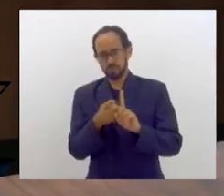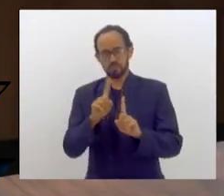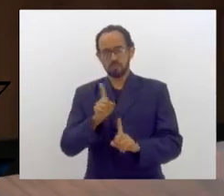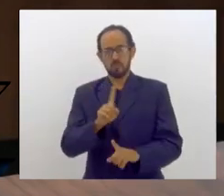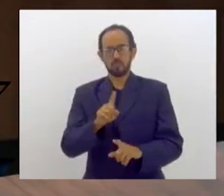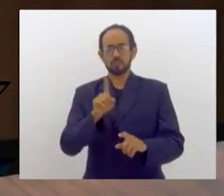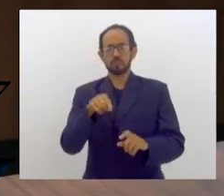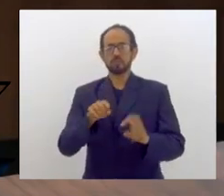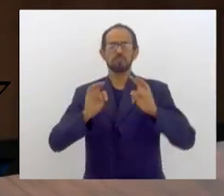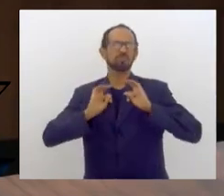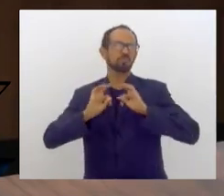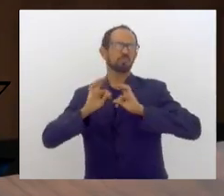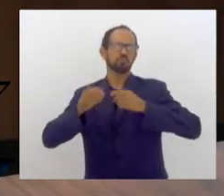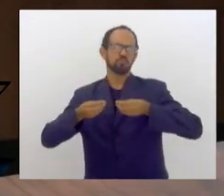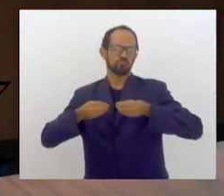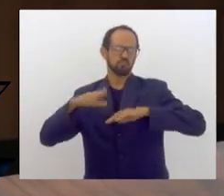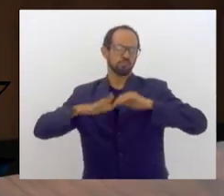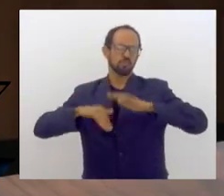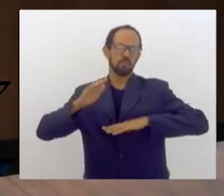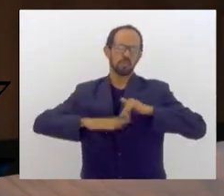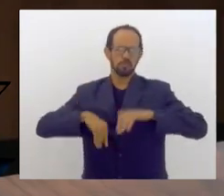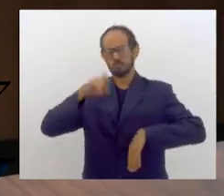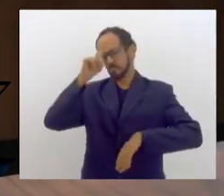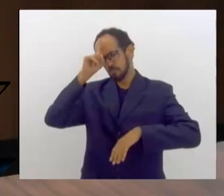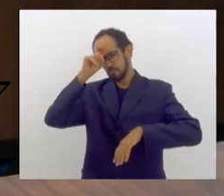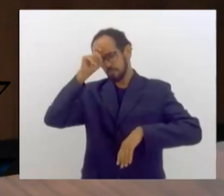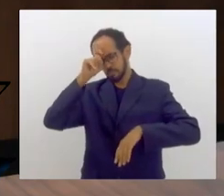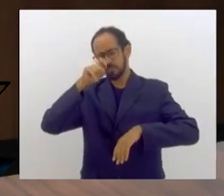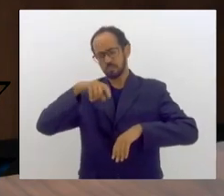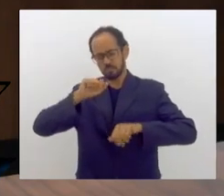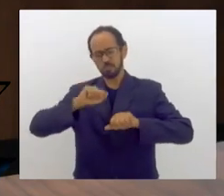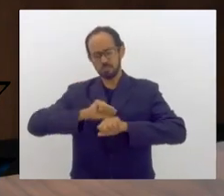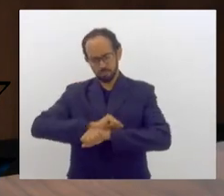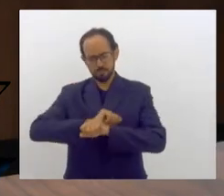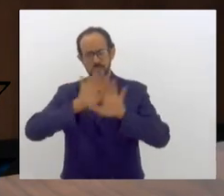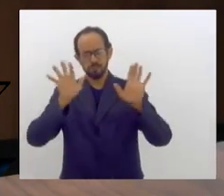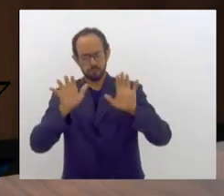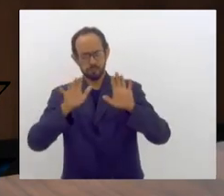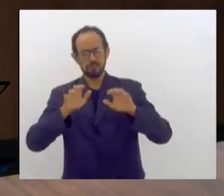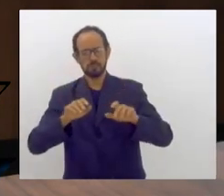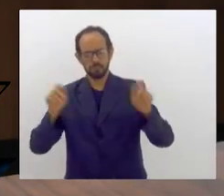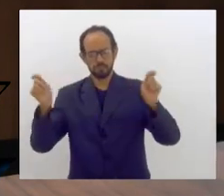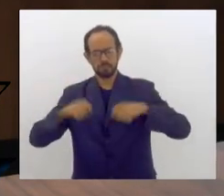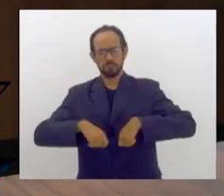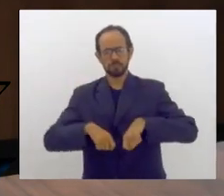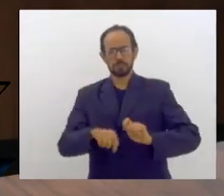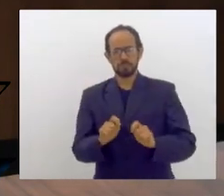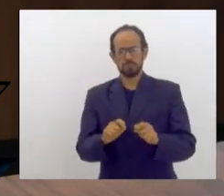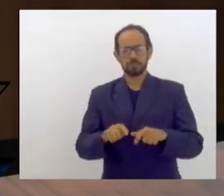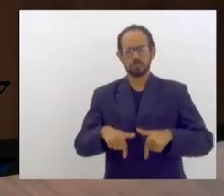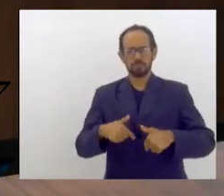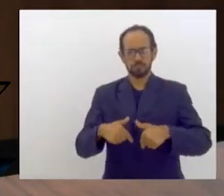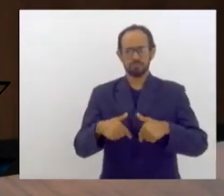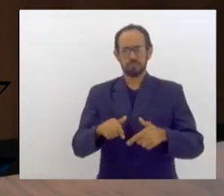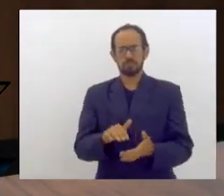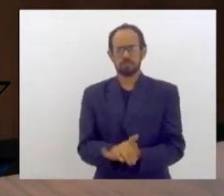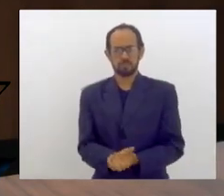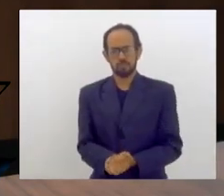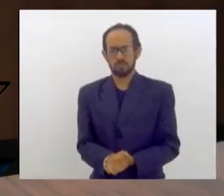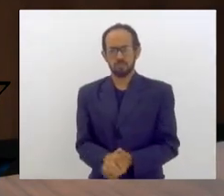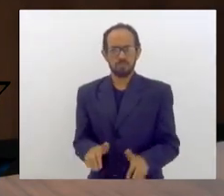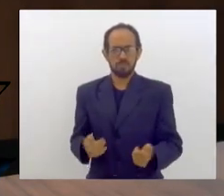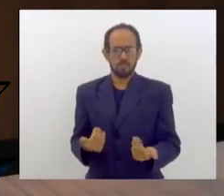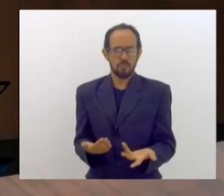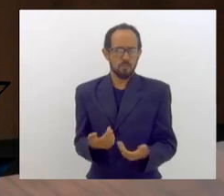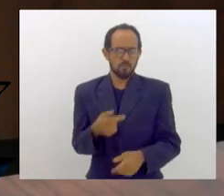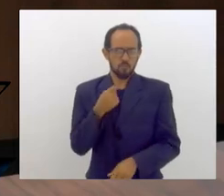unidades hospitalares que garanta aí a maior transparência possível das suas ações. Então, sem